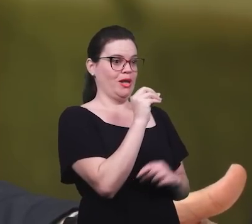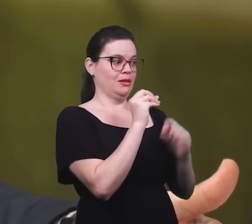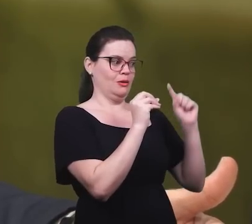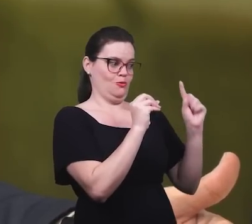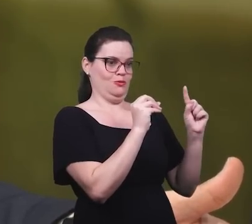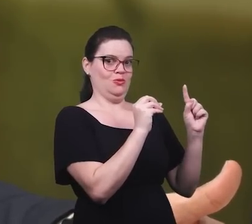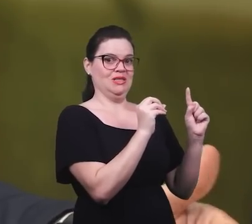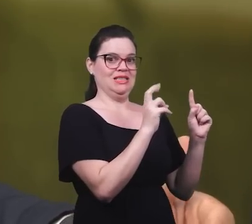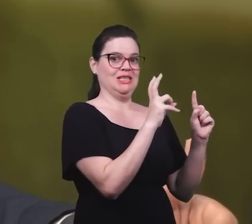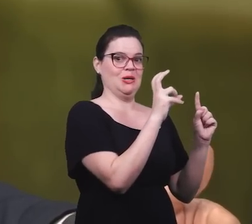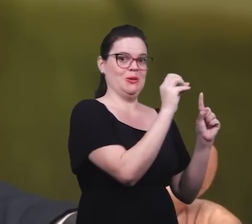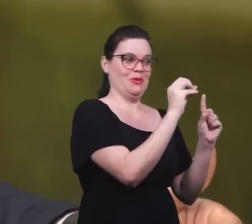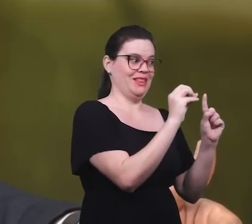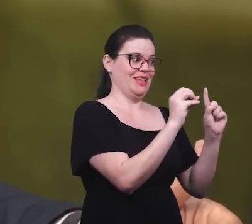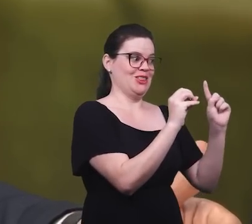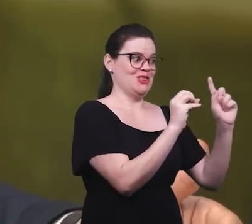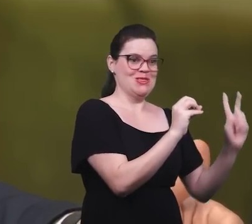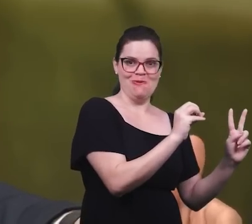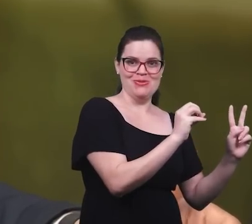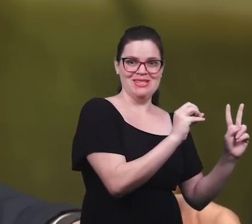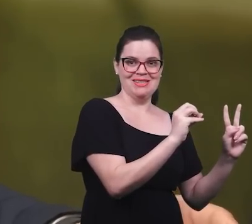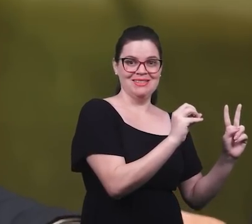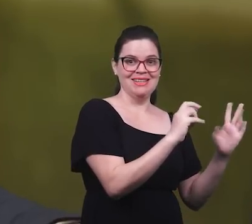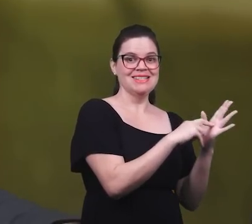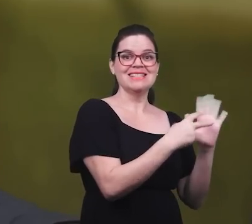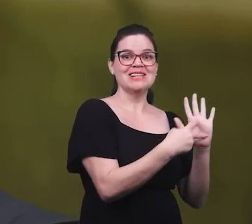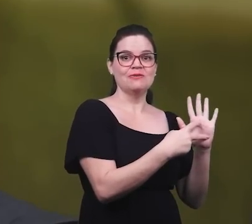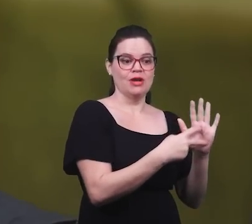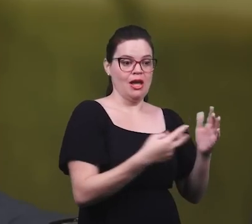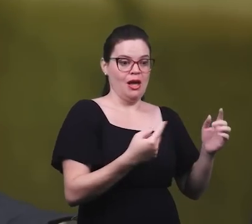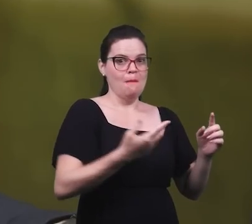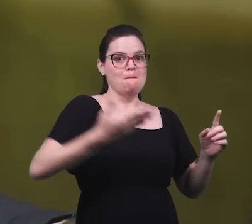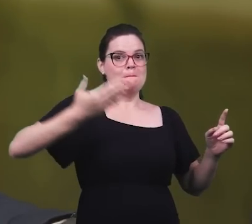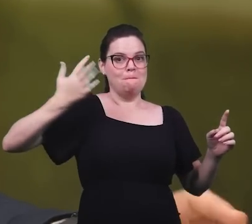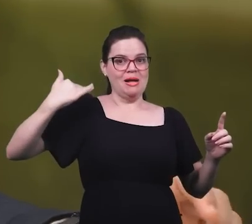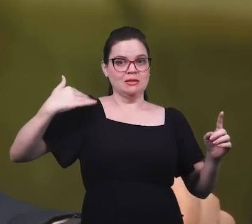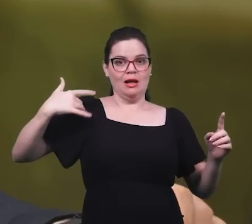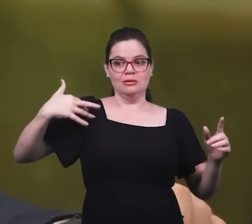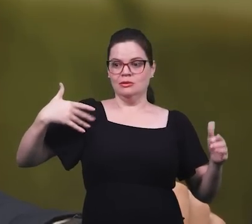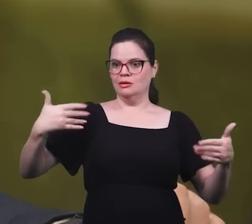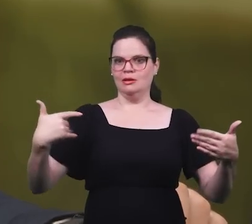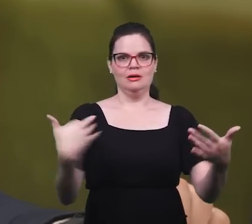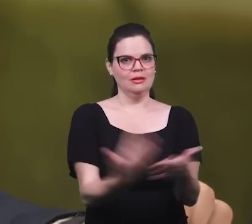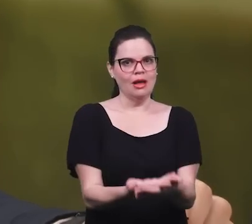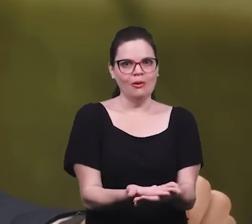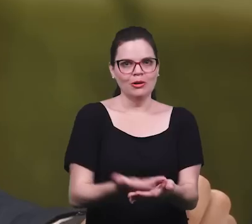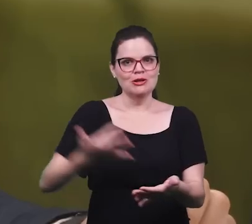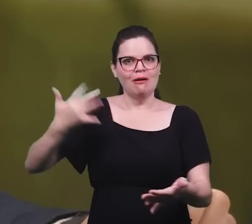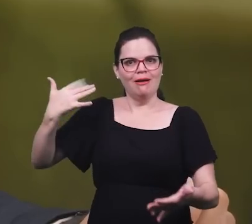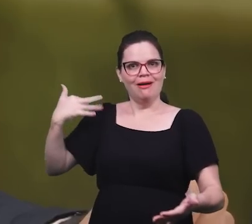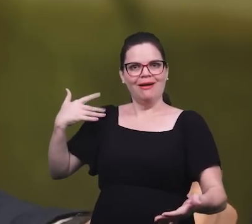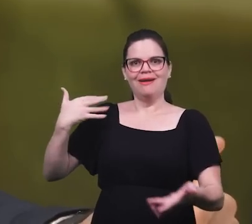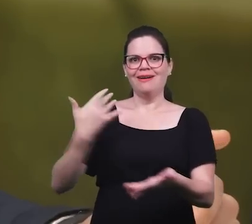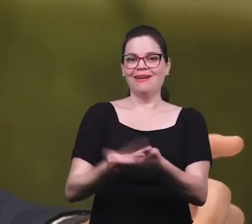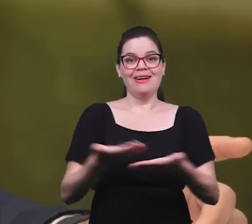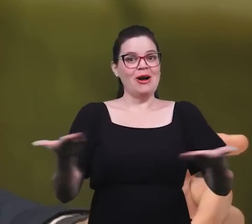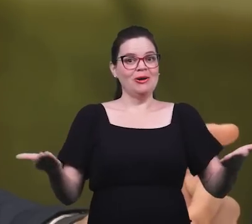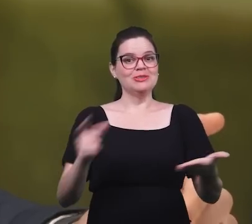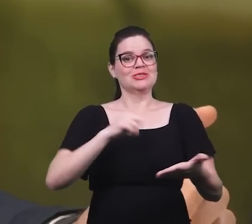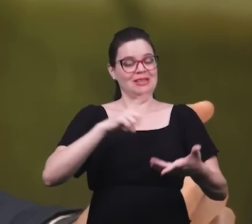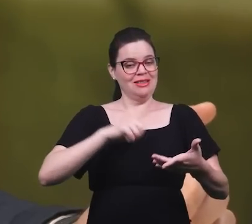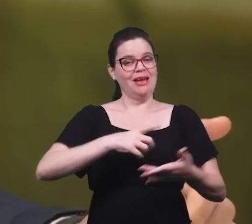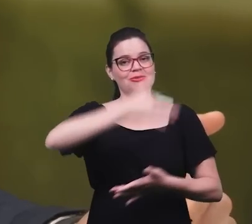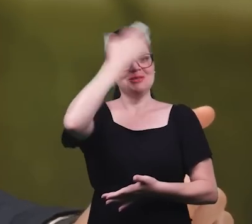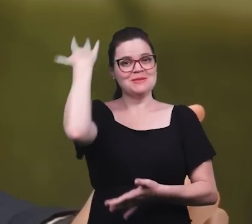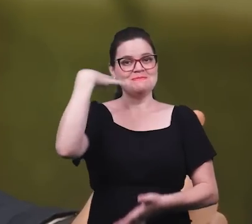nos encontrando, né? Como disse o pastor Marcelo, né? Eu achei muito interessante que o pastor Guilherme disse assim, o encontro com